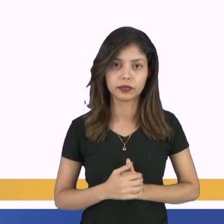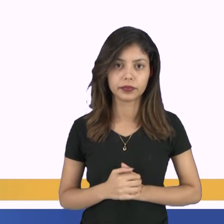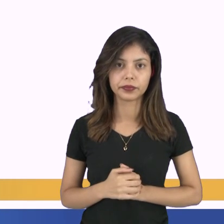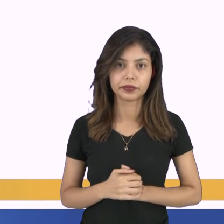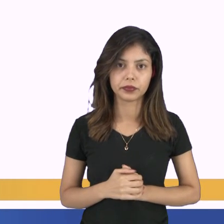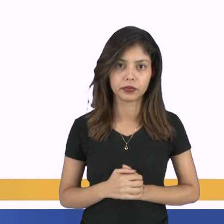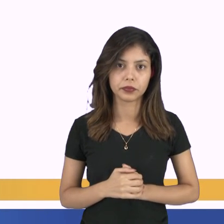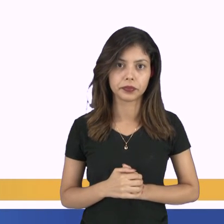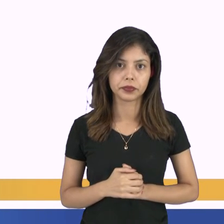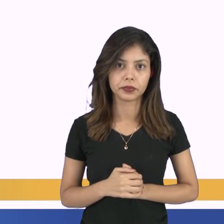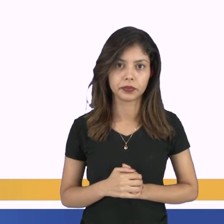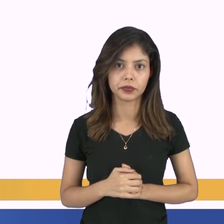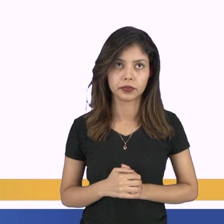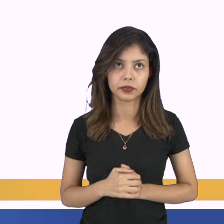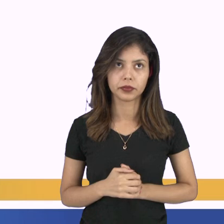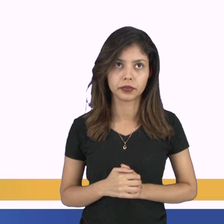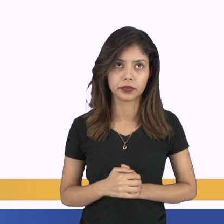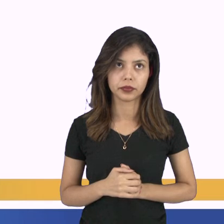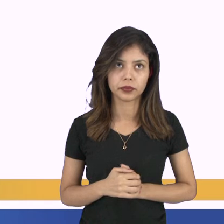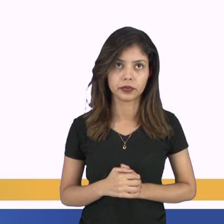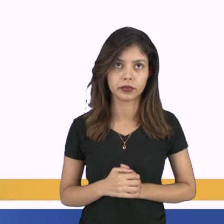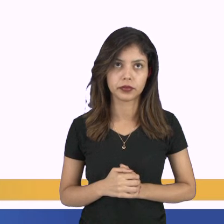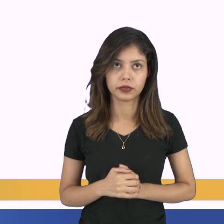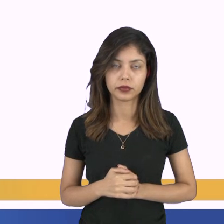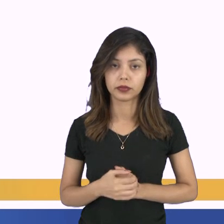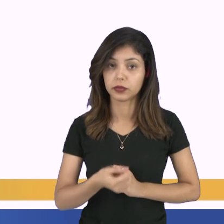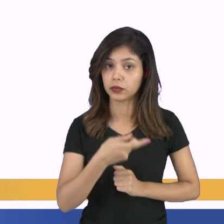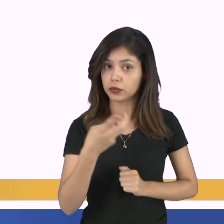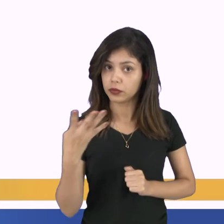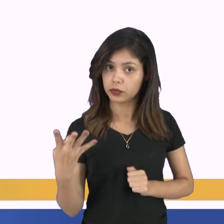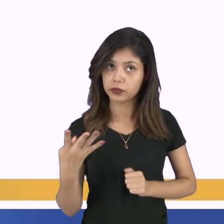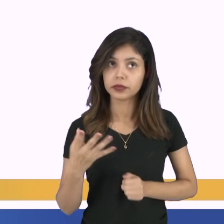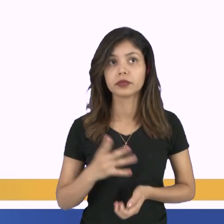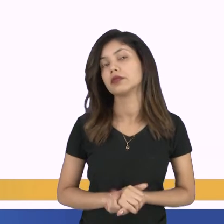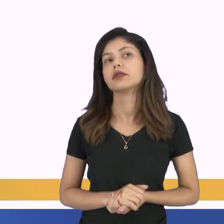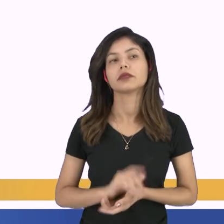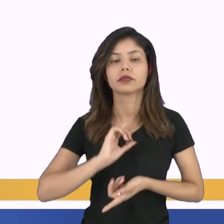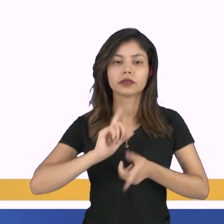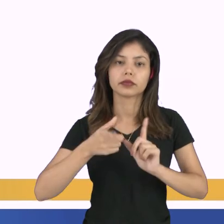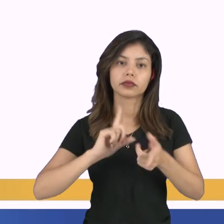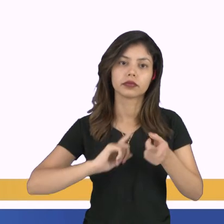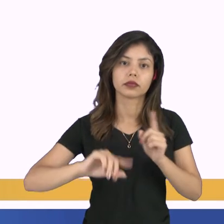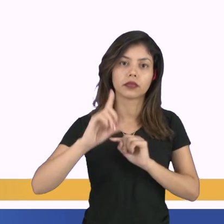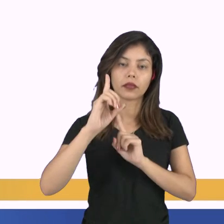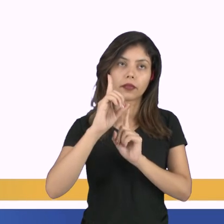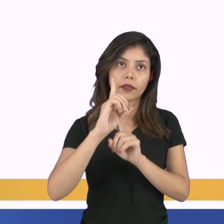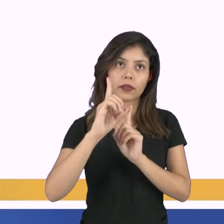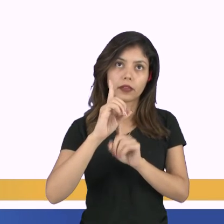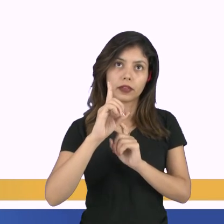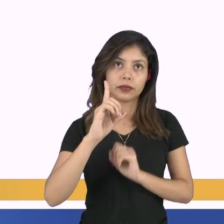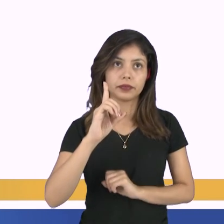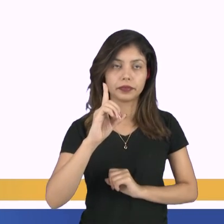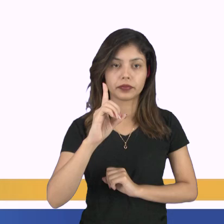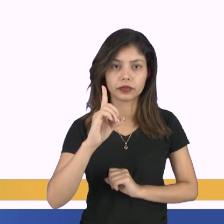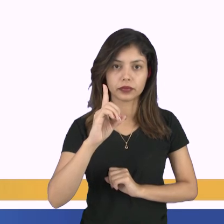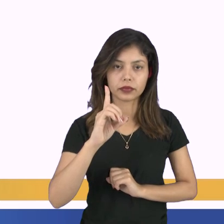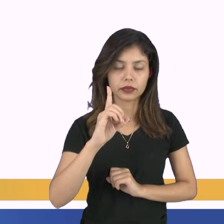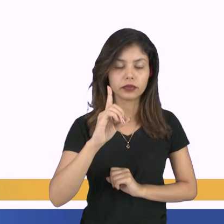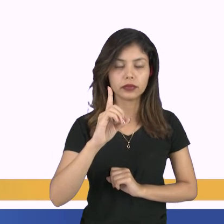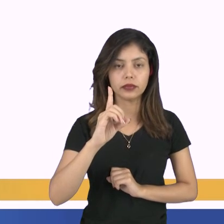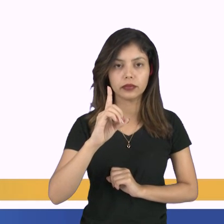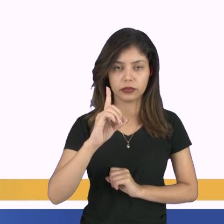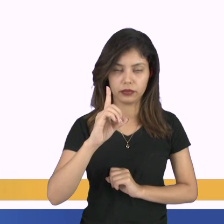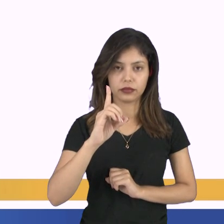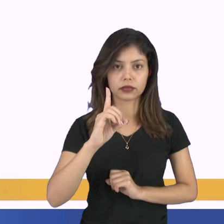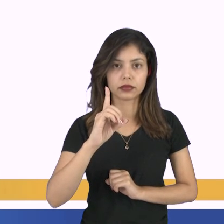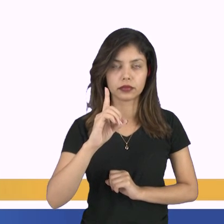possui. E aí a gente precisa contar a quantidade de elétrons e a alternativa que contém 22 elétrons é a